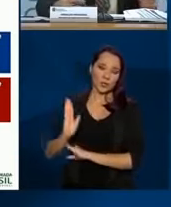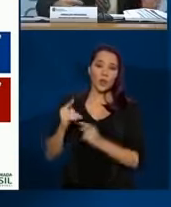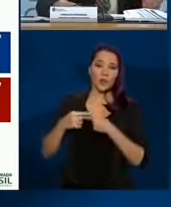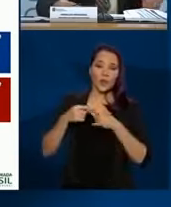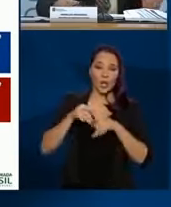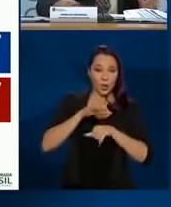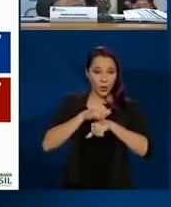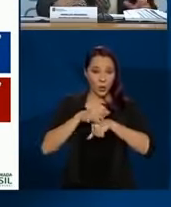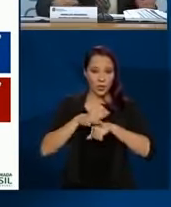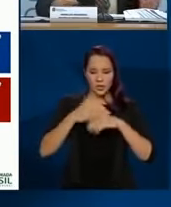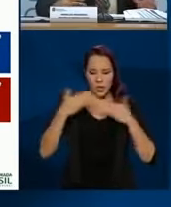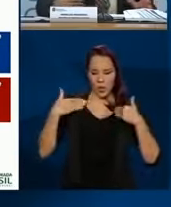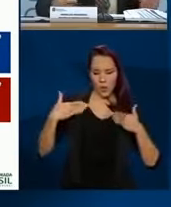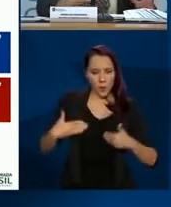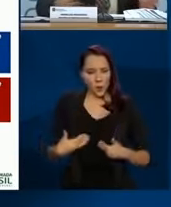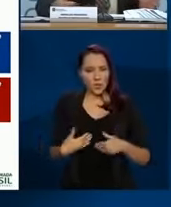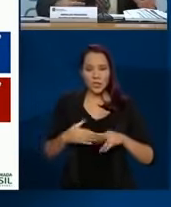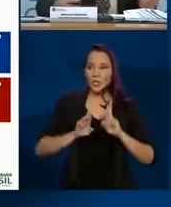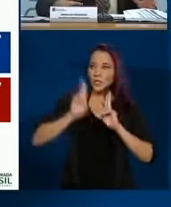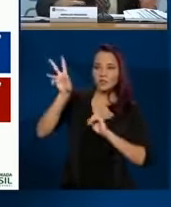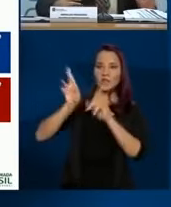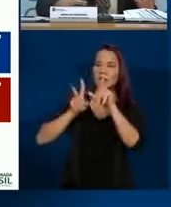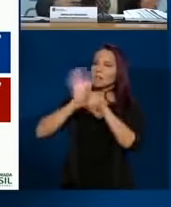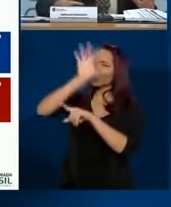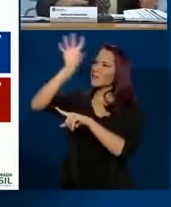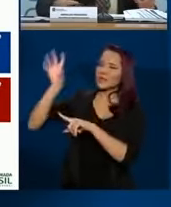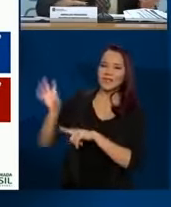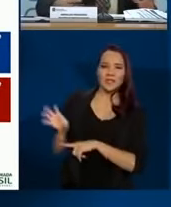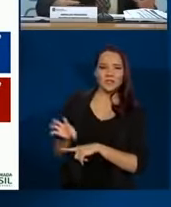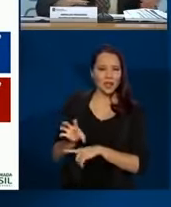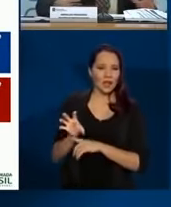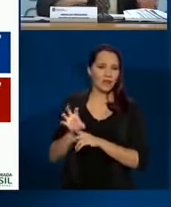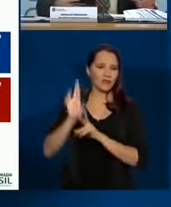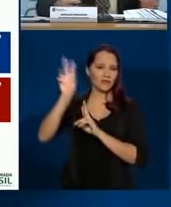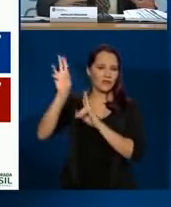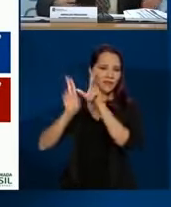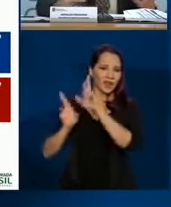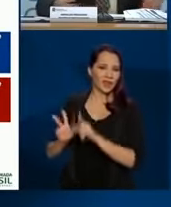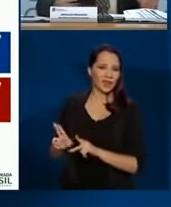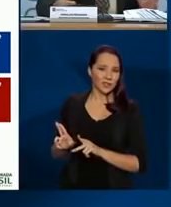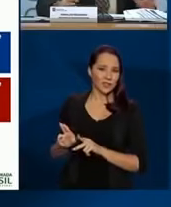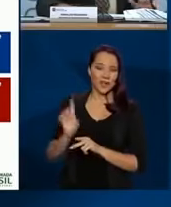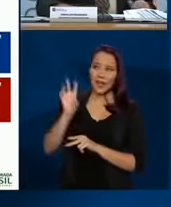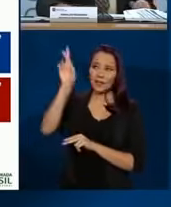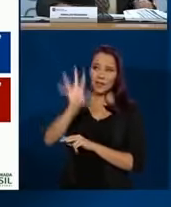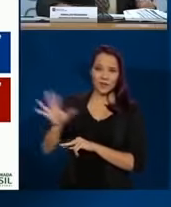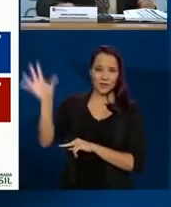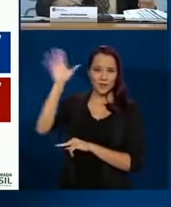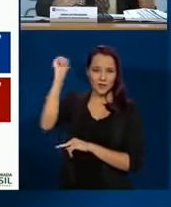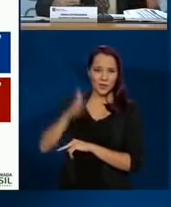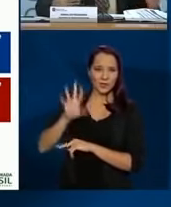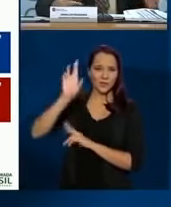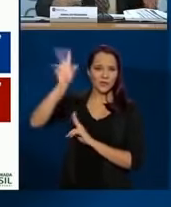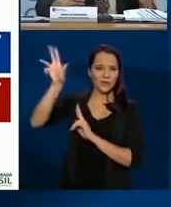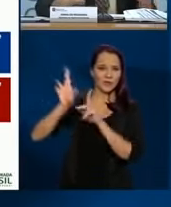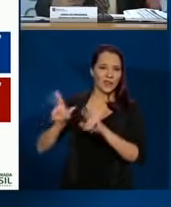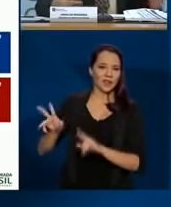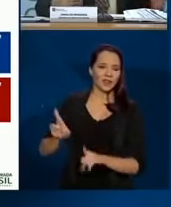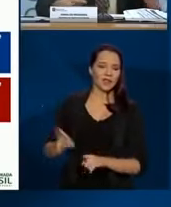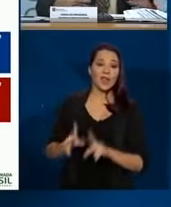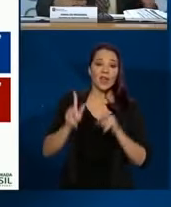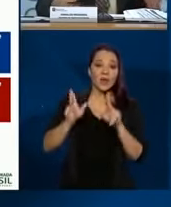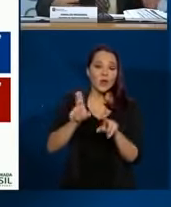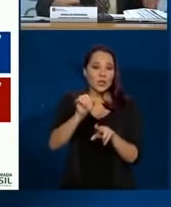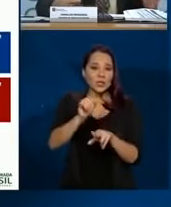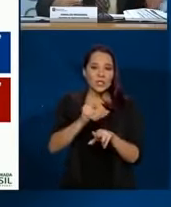doença se comporta de maneira diferente quase em cada região do país. É como se tivéssemos